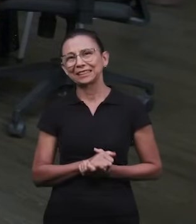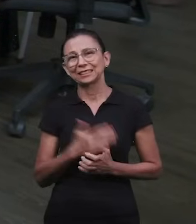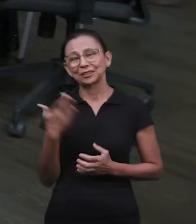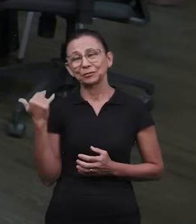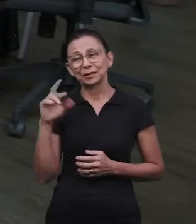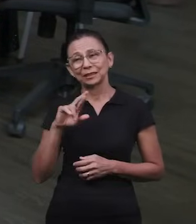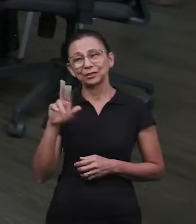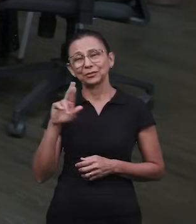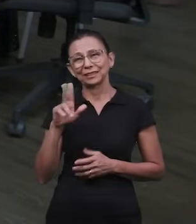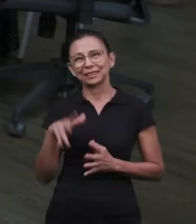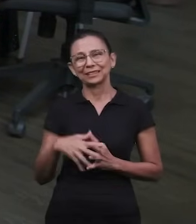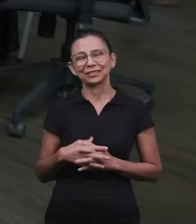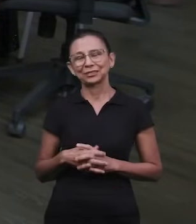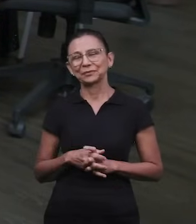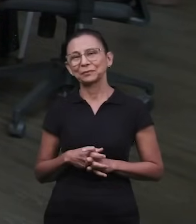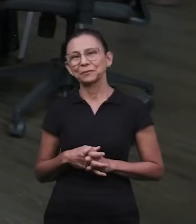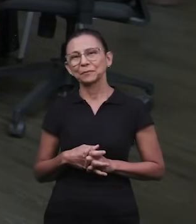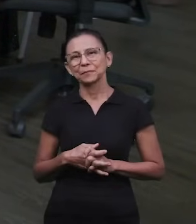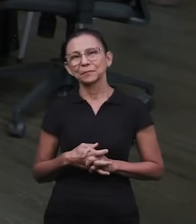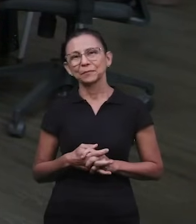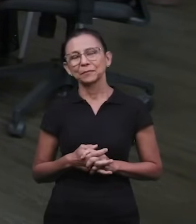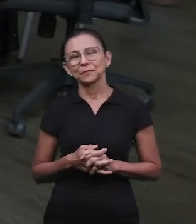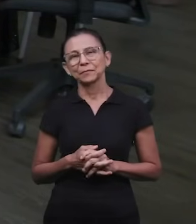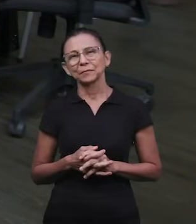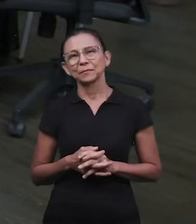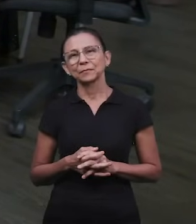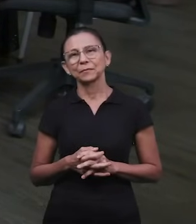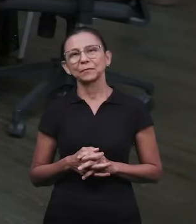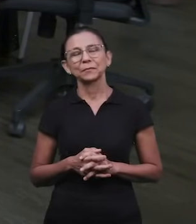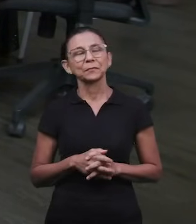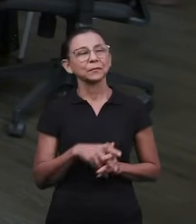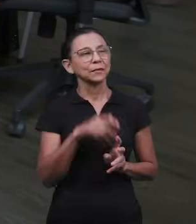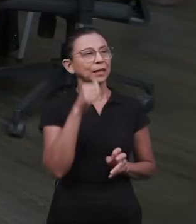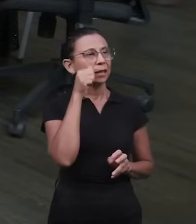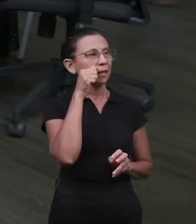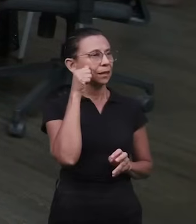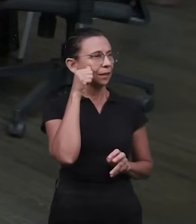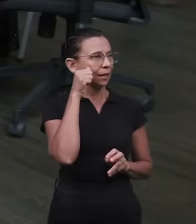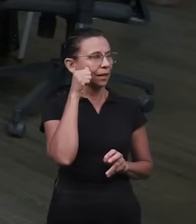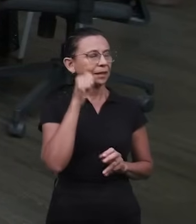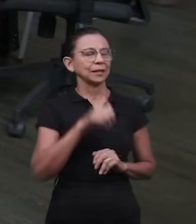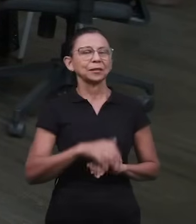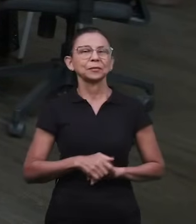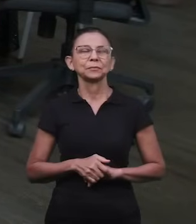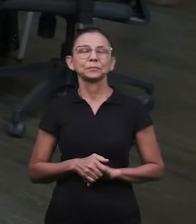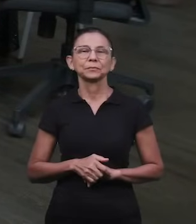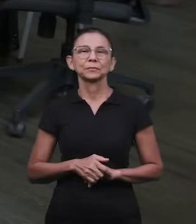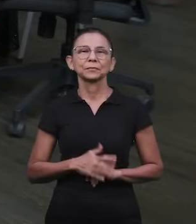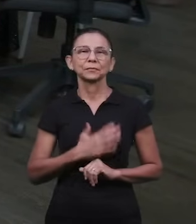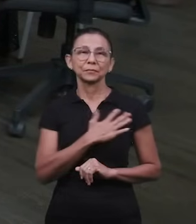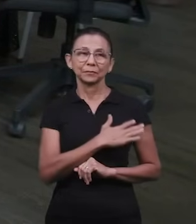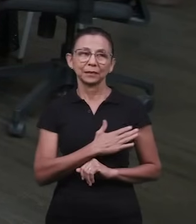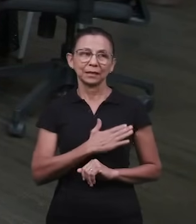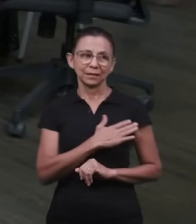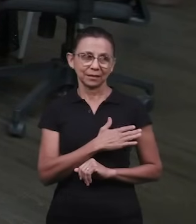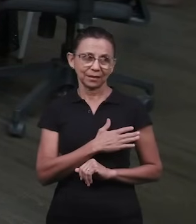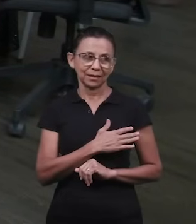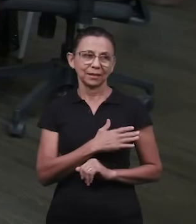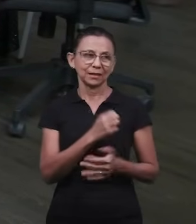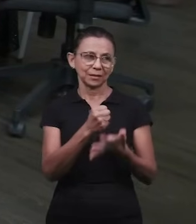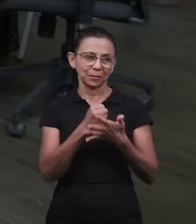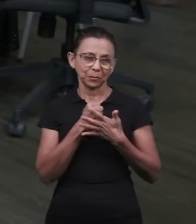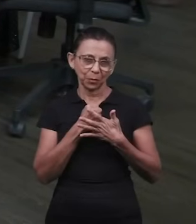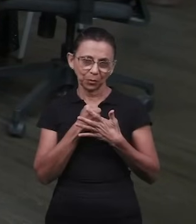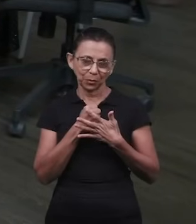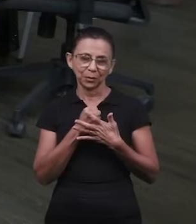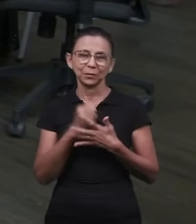o negócio sem o programa. Andréia, querida, mais uma vez foi um prazer estar com você aqui. Obrigado pela sua